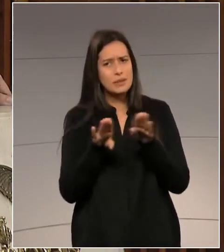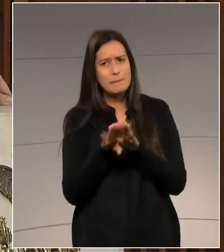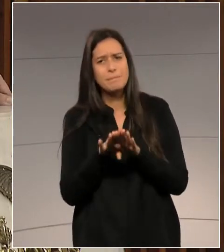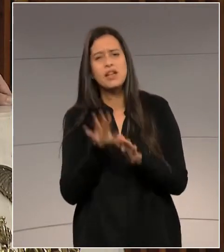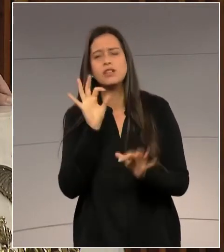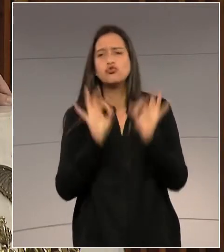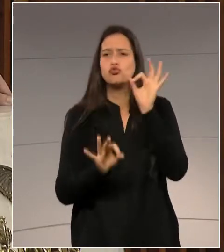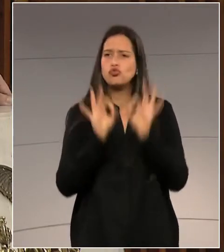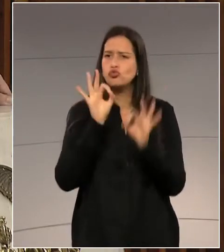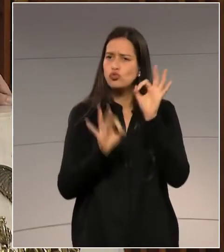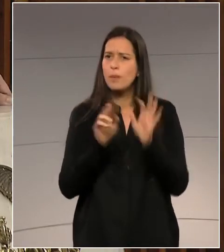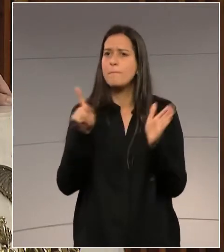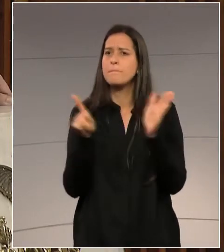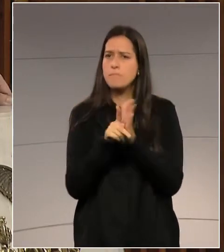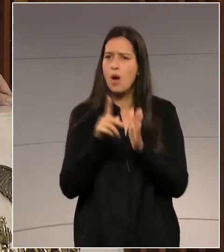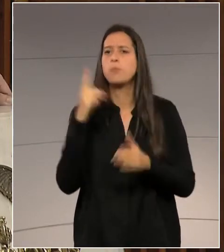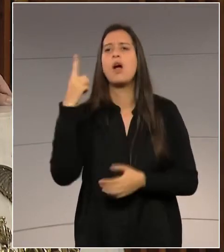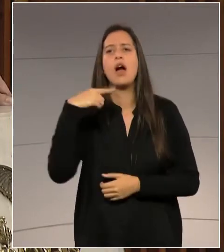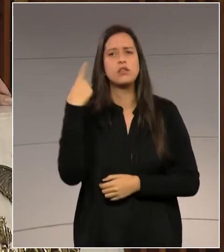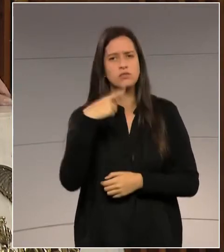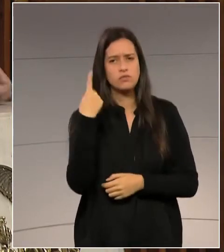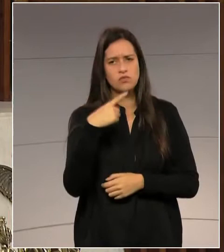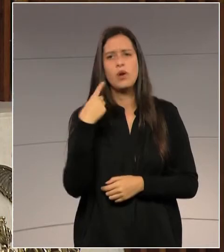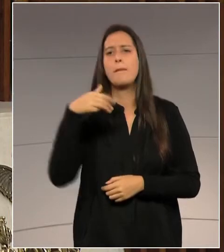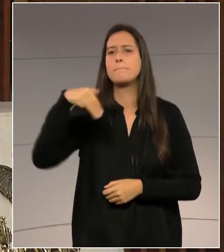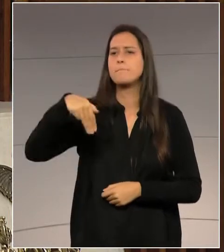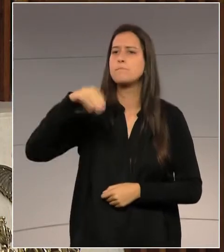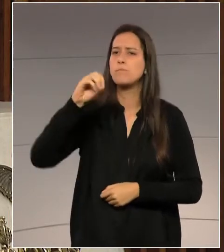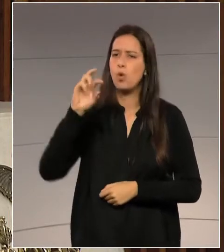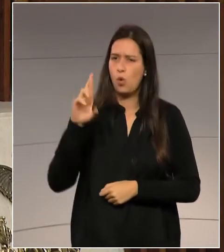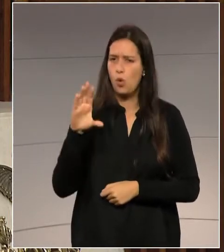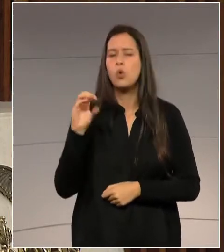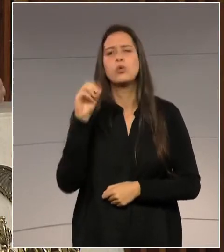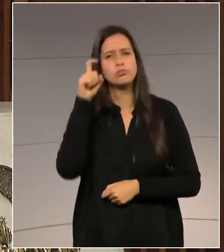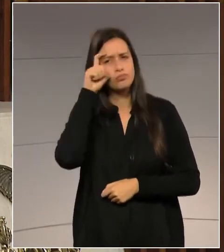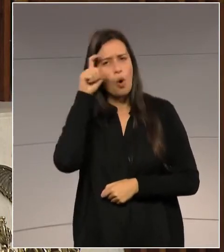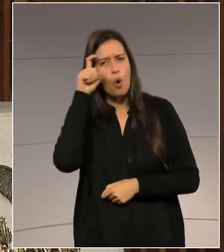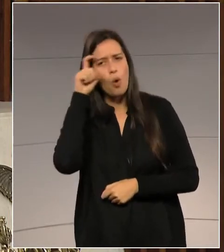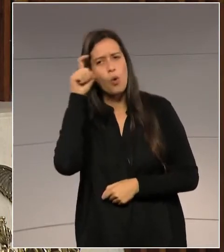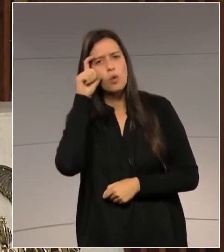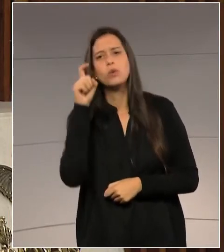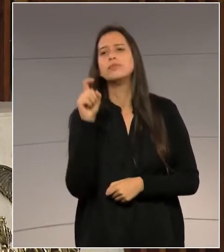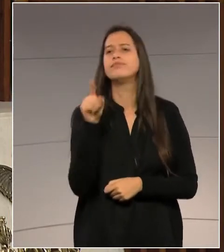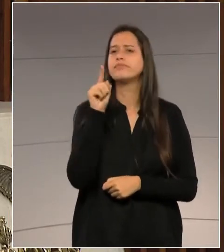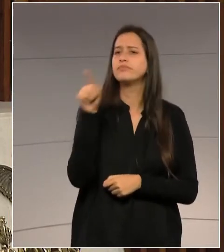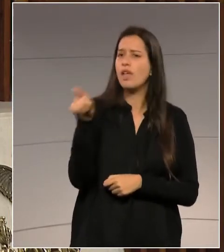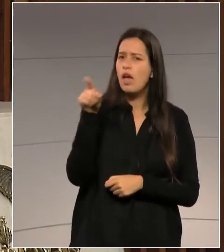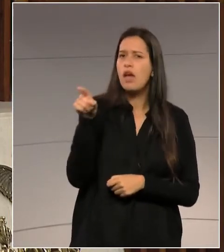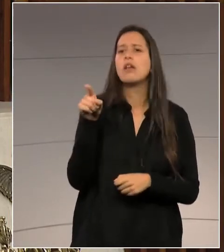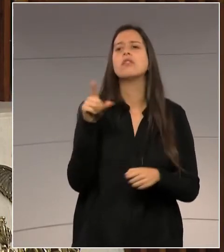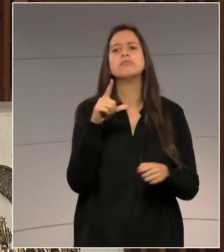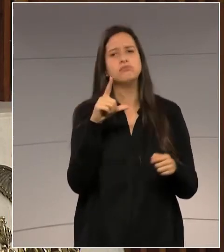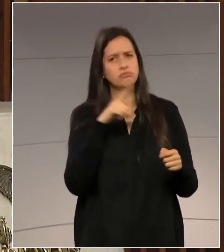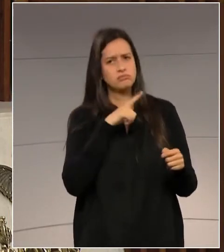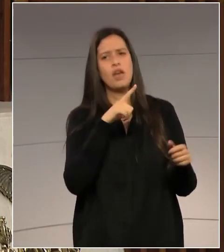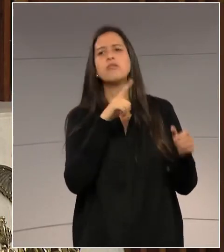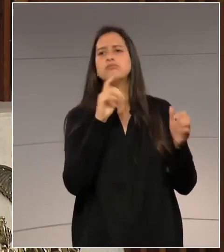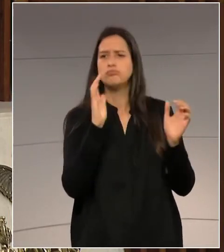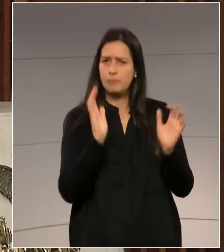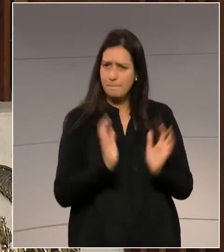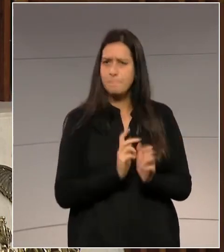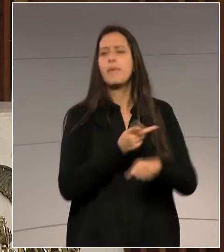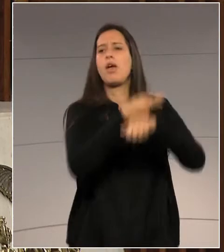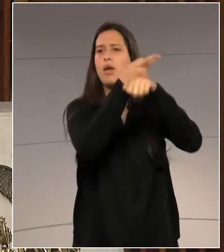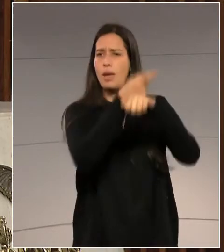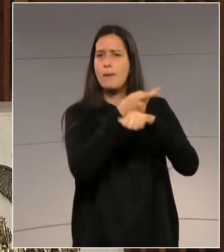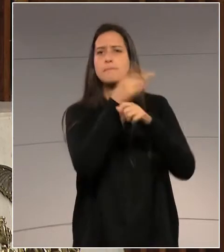moro o advogado que agiu e ganhou um prêmio para ver a menina do stf e olha que julgar